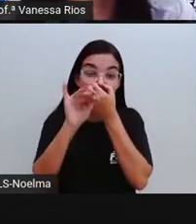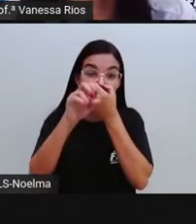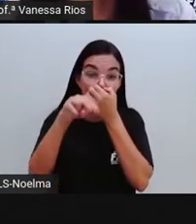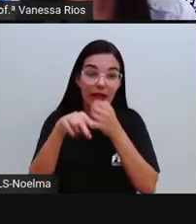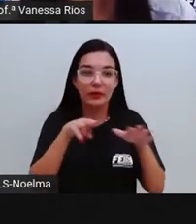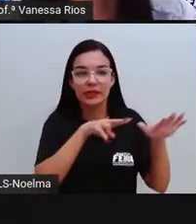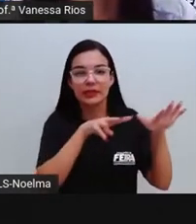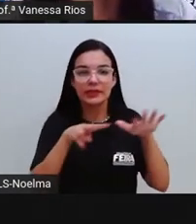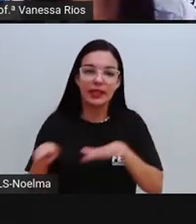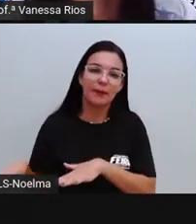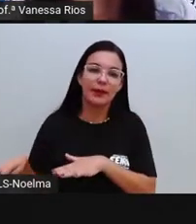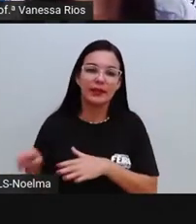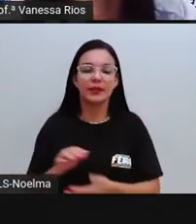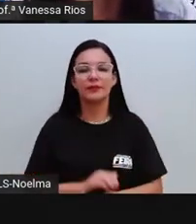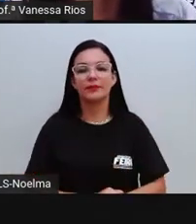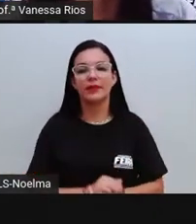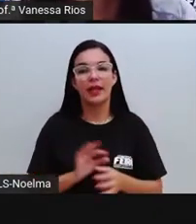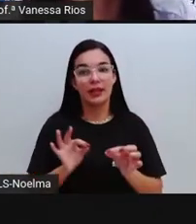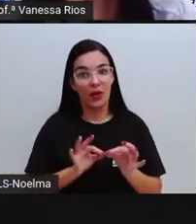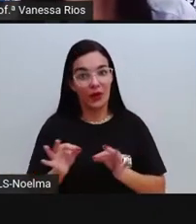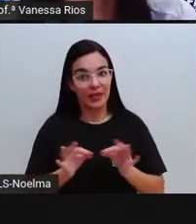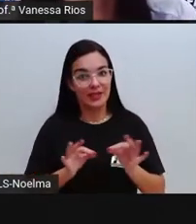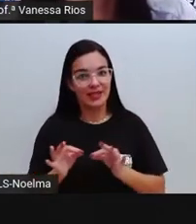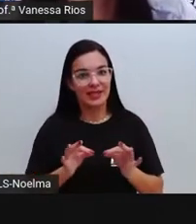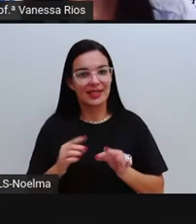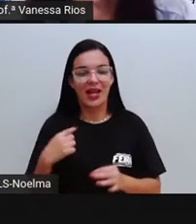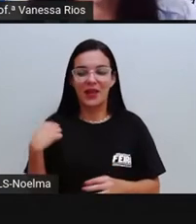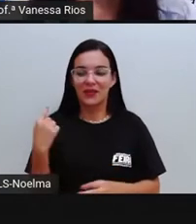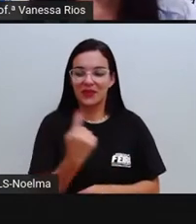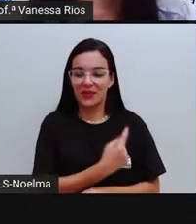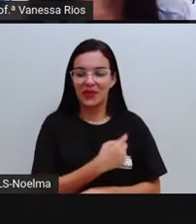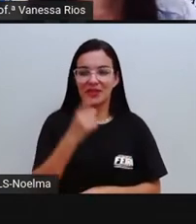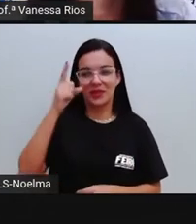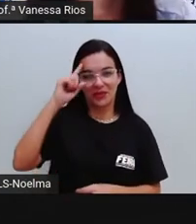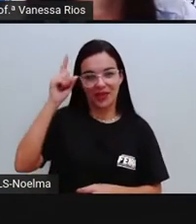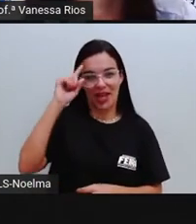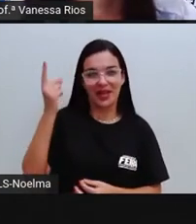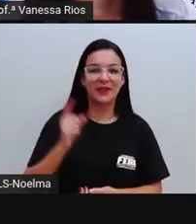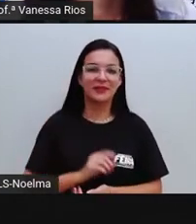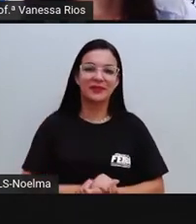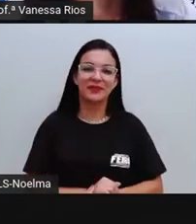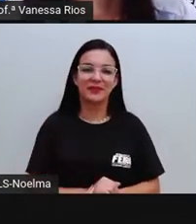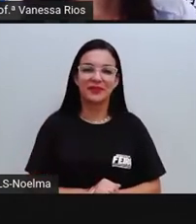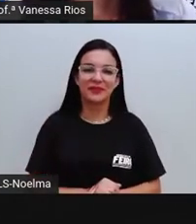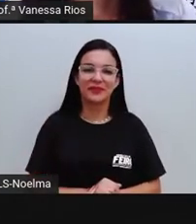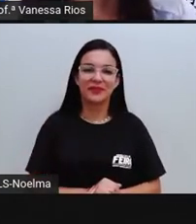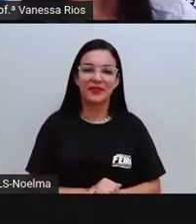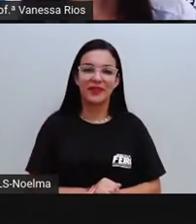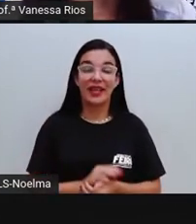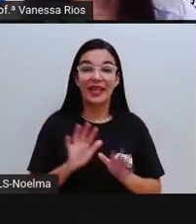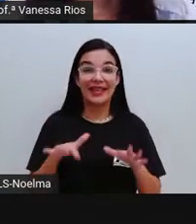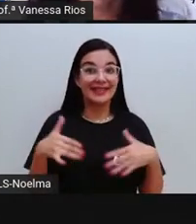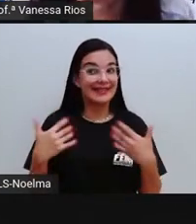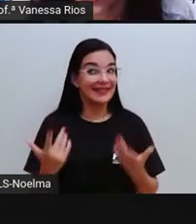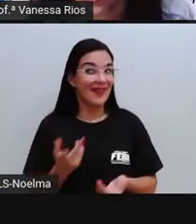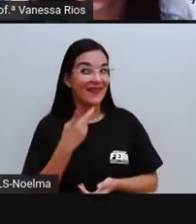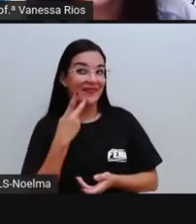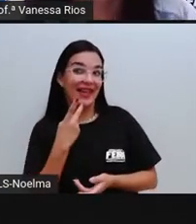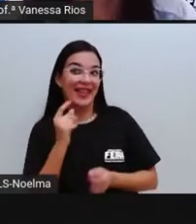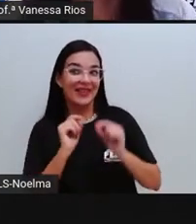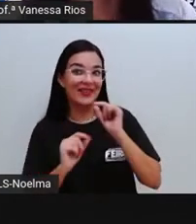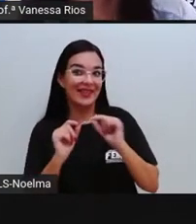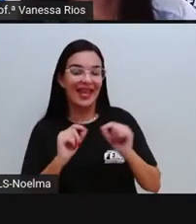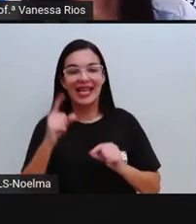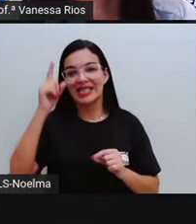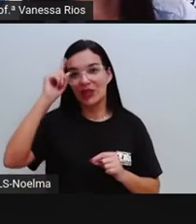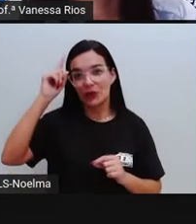Então, aí é uma forma de organizarmos a nossa rotina. E aí, por falar em rotina,